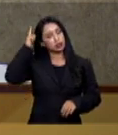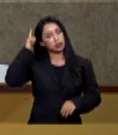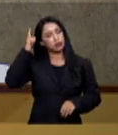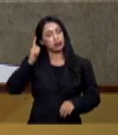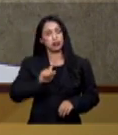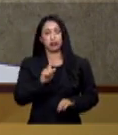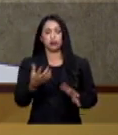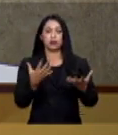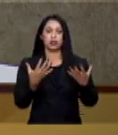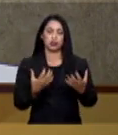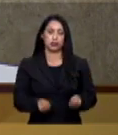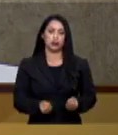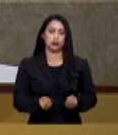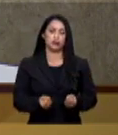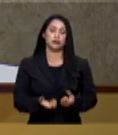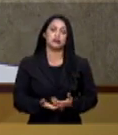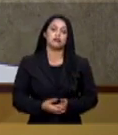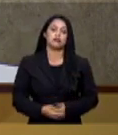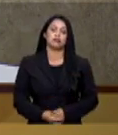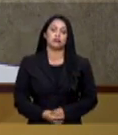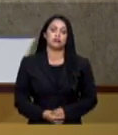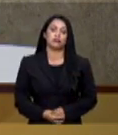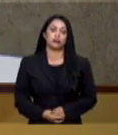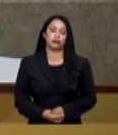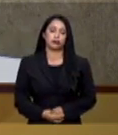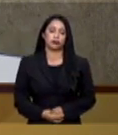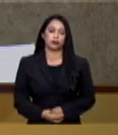julgava improcedente.